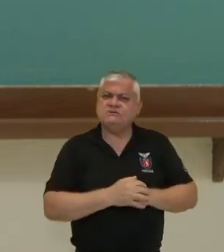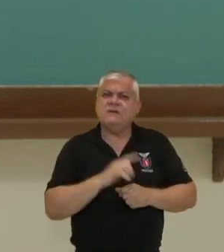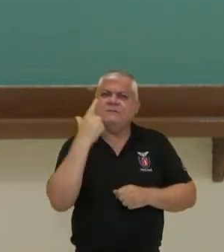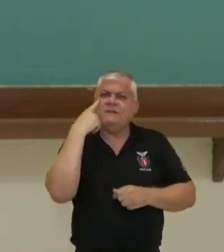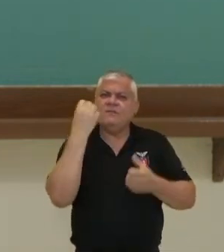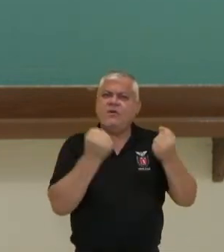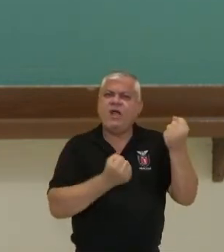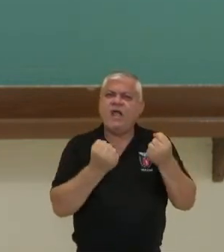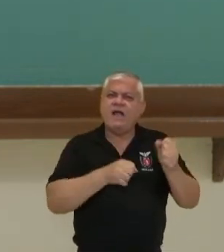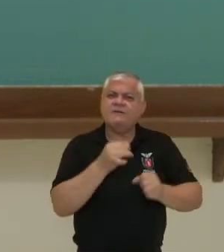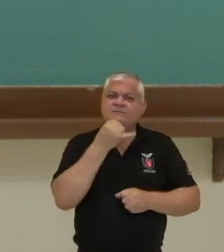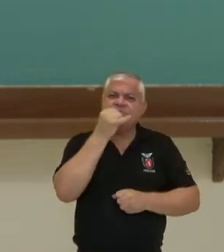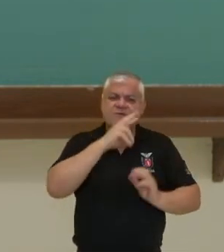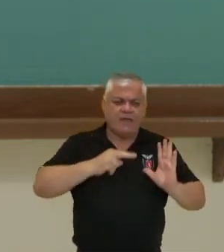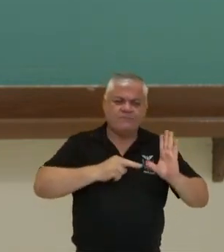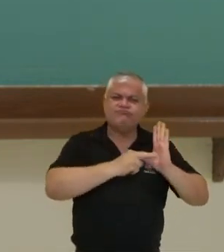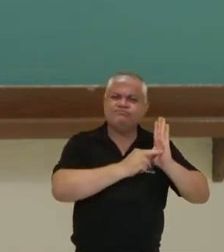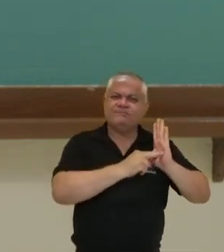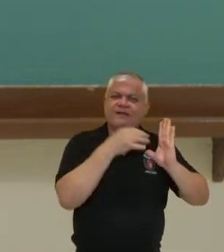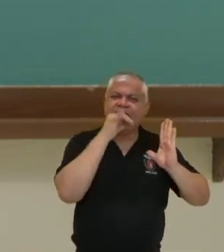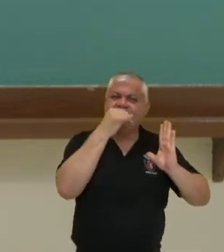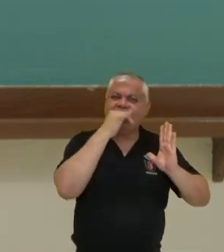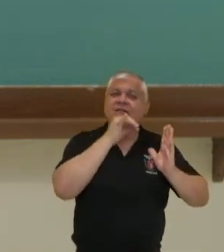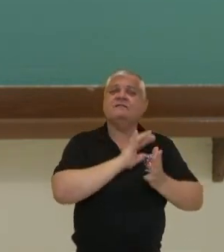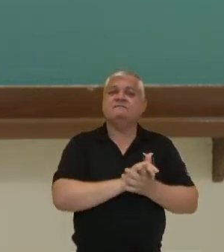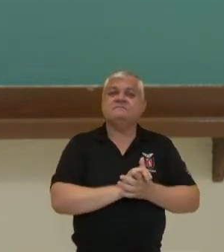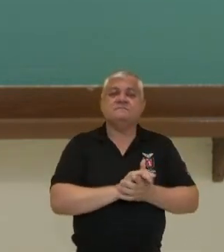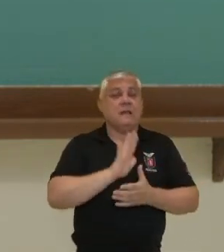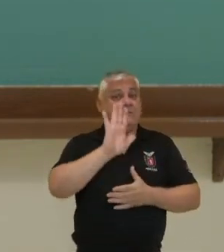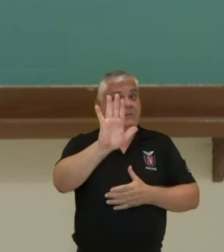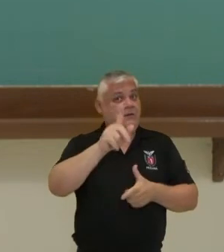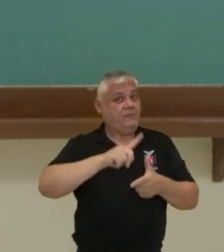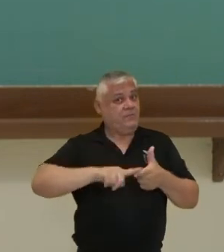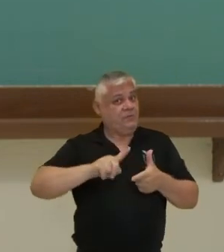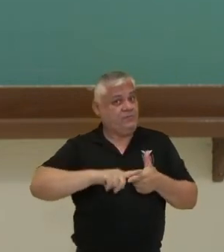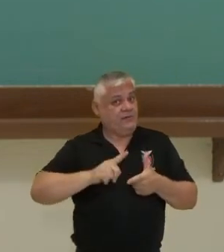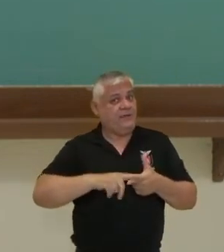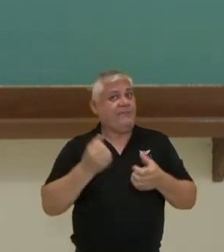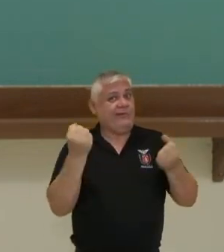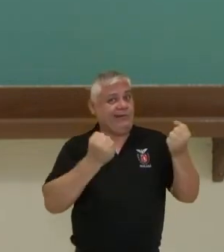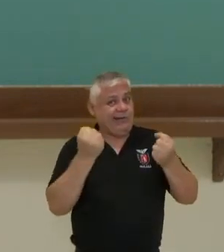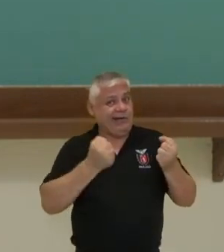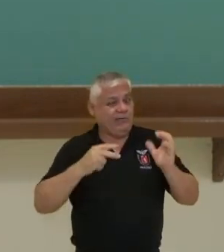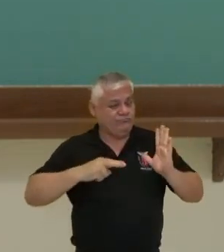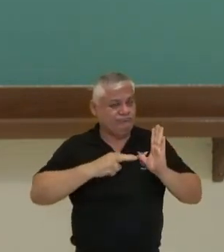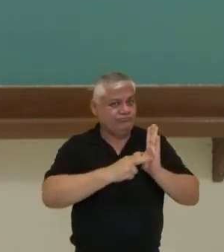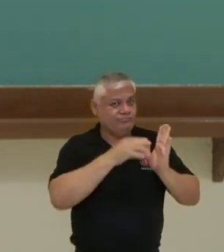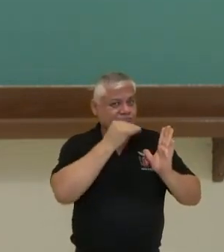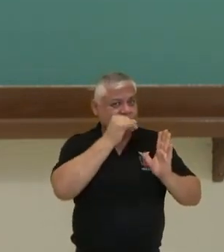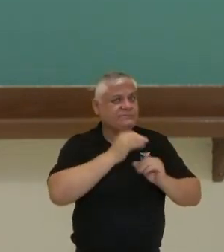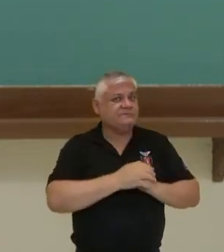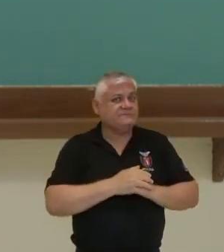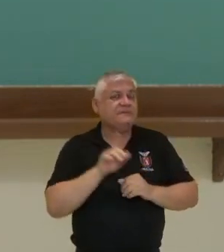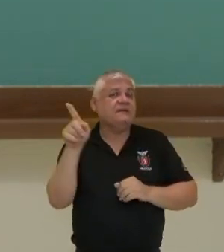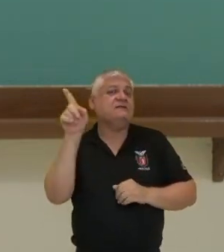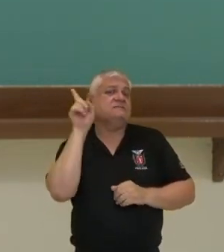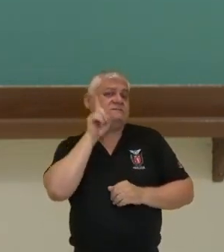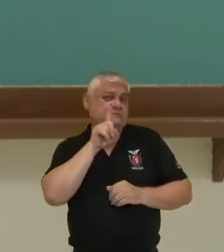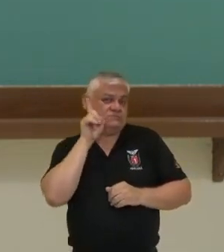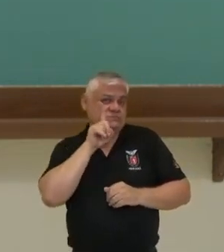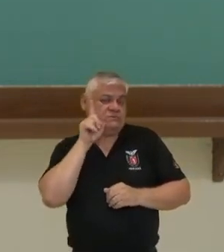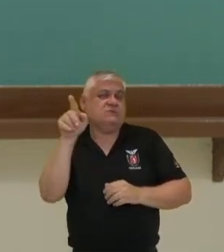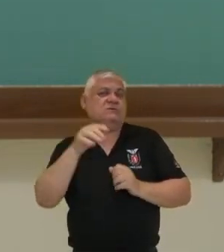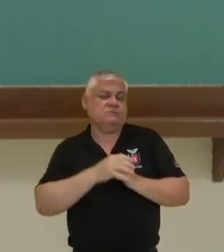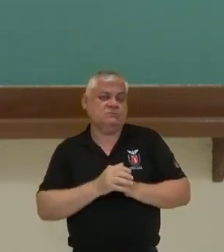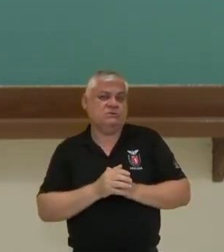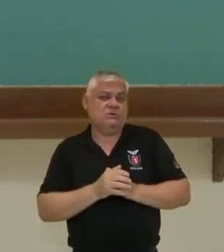música carros elétricos Mas ainda tem um problema quando nós formos causa elétrico Lucas a Unidos os carros elétricos